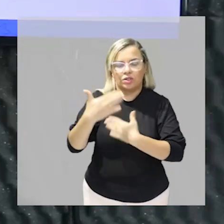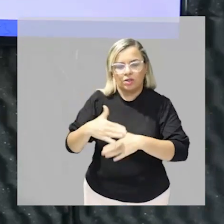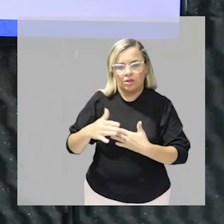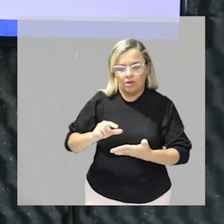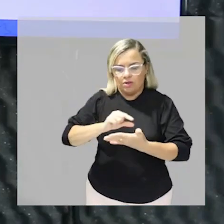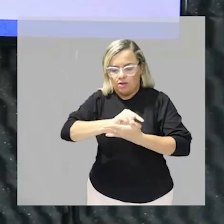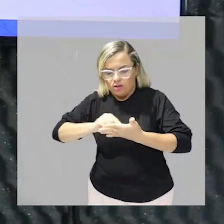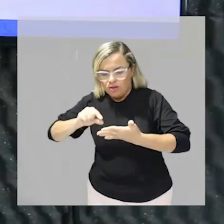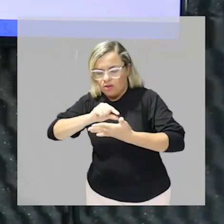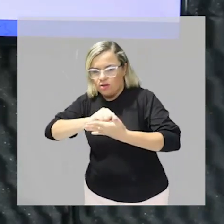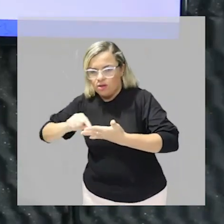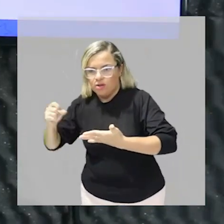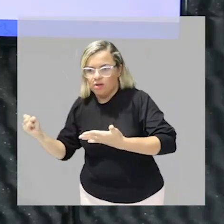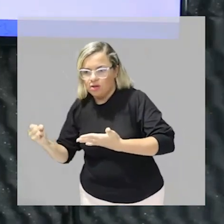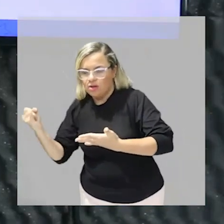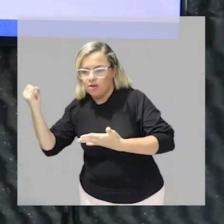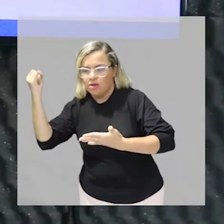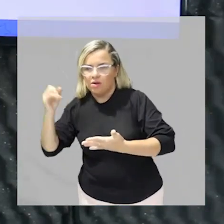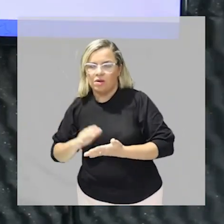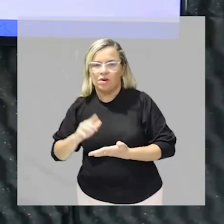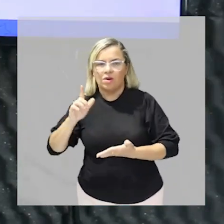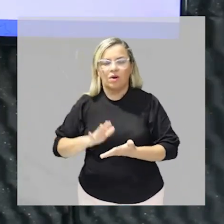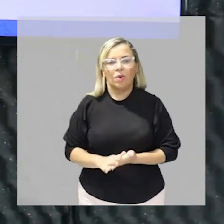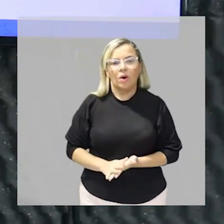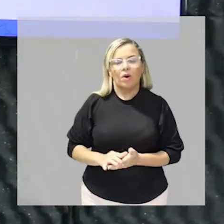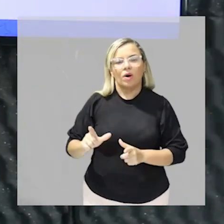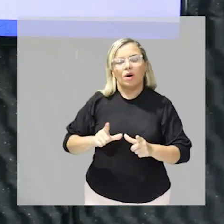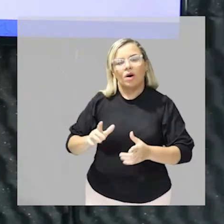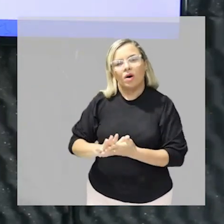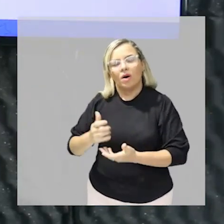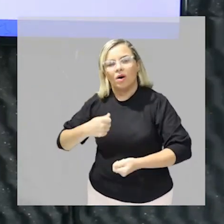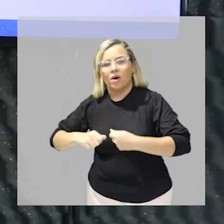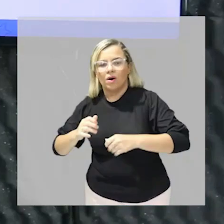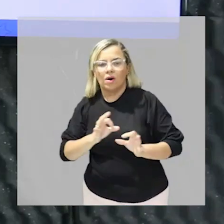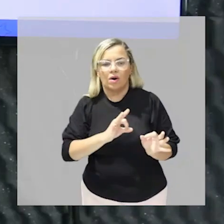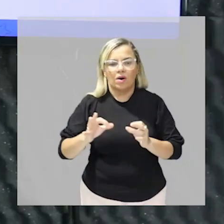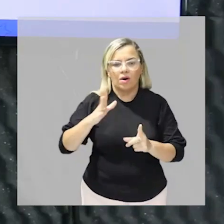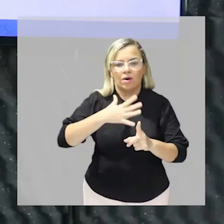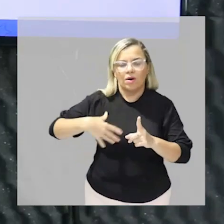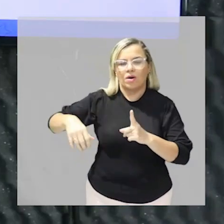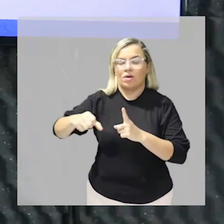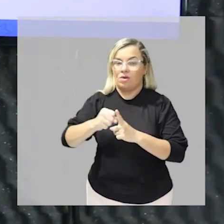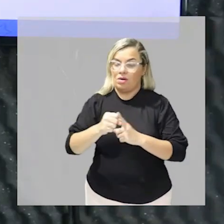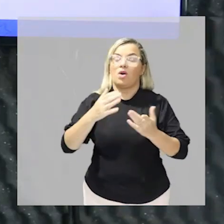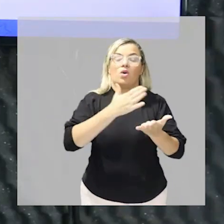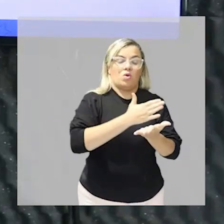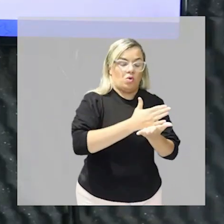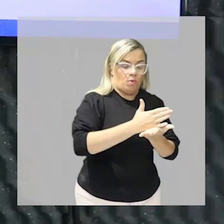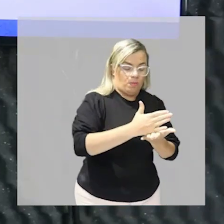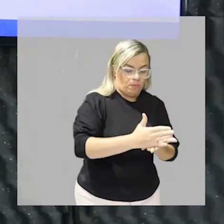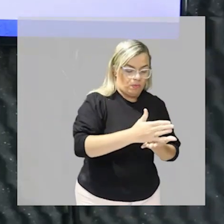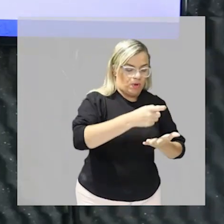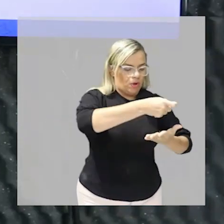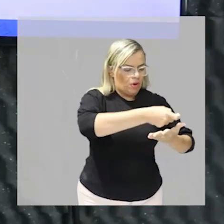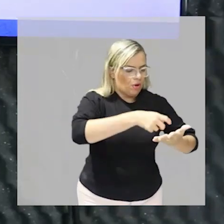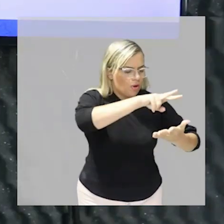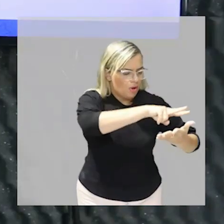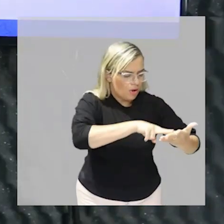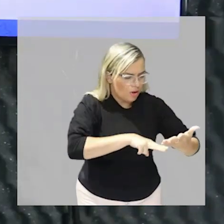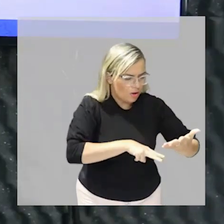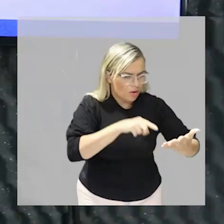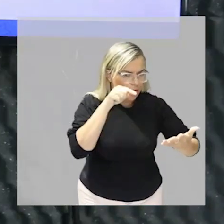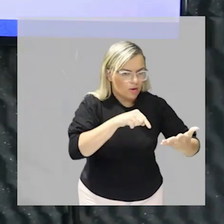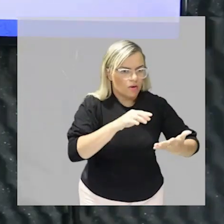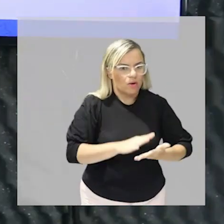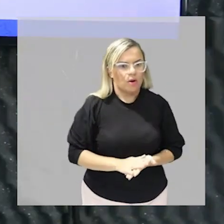relação ali entre uma atividade econômica e uma organização ali social, e o texto ele já começa me dizendo que as atividades mineradoras estão